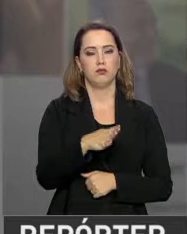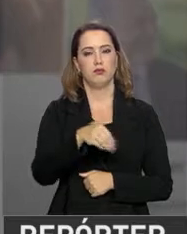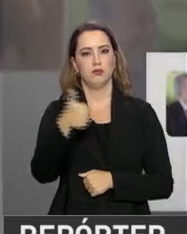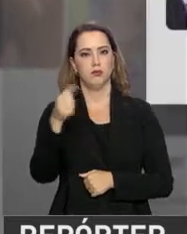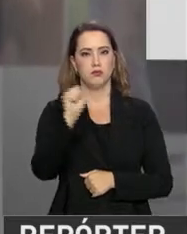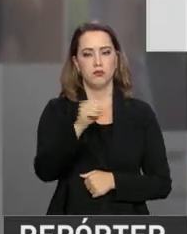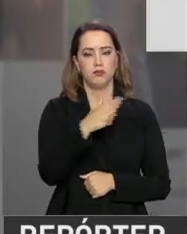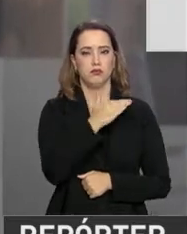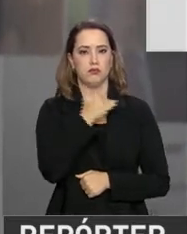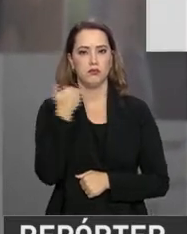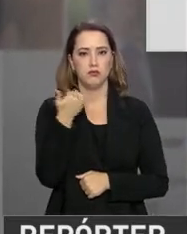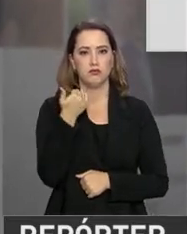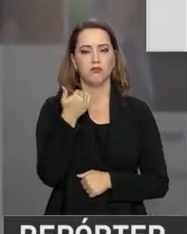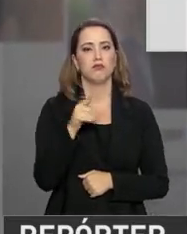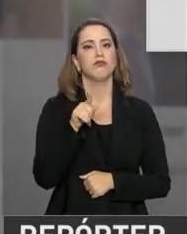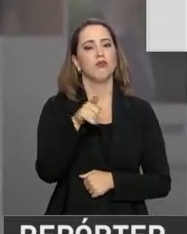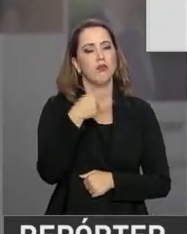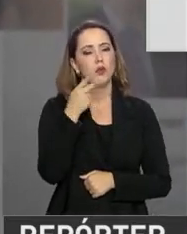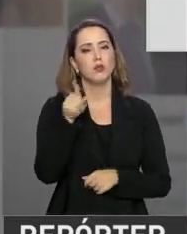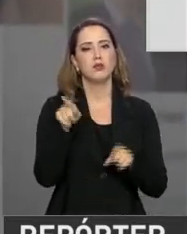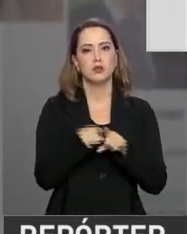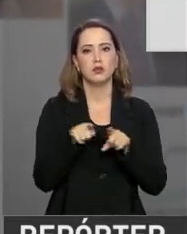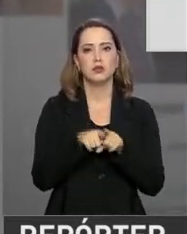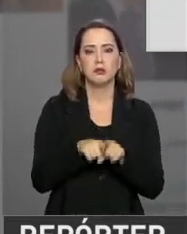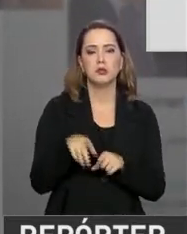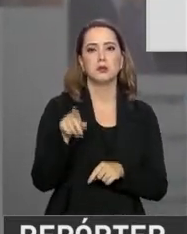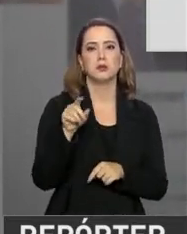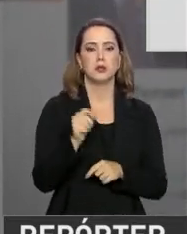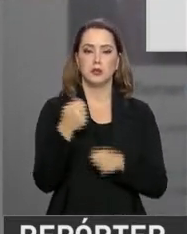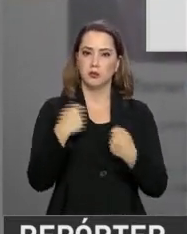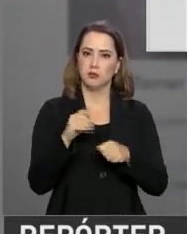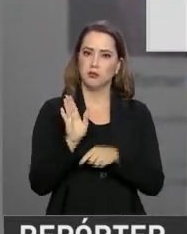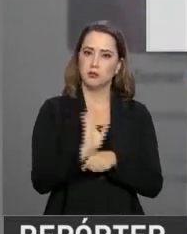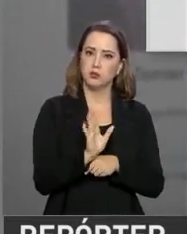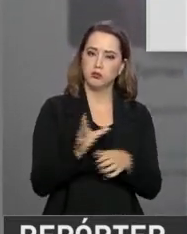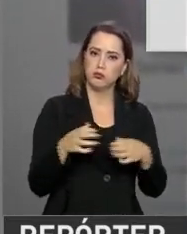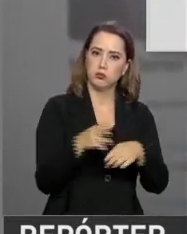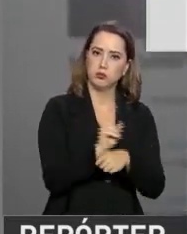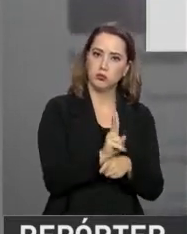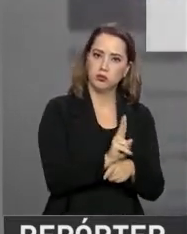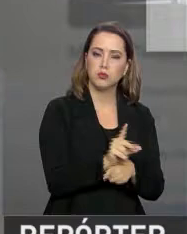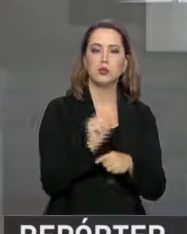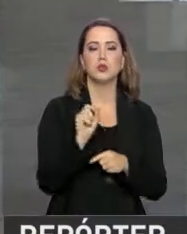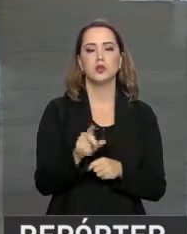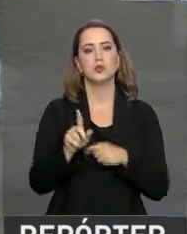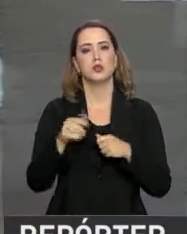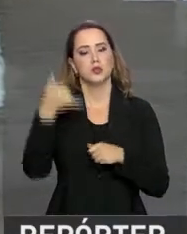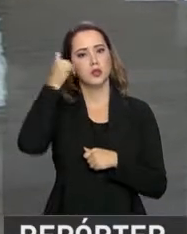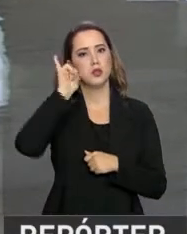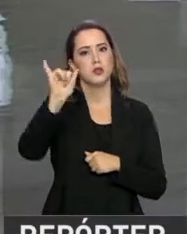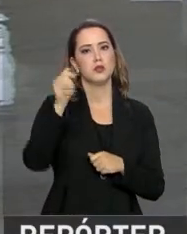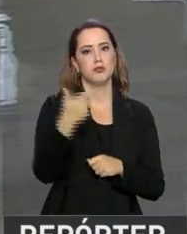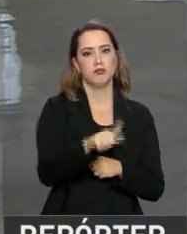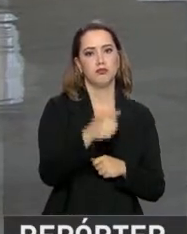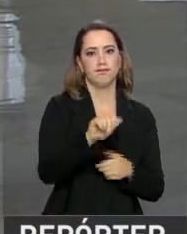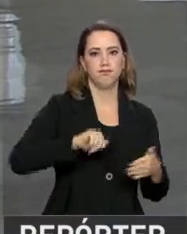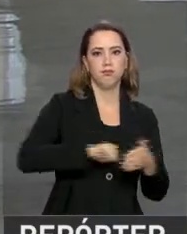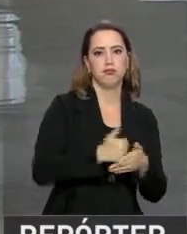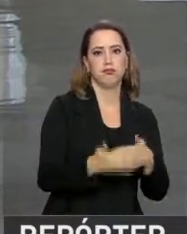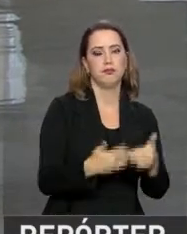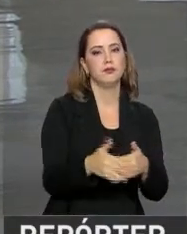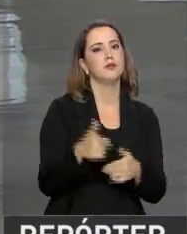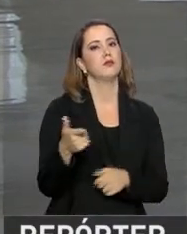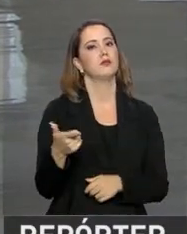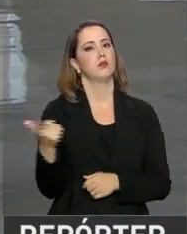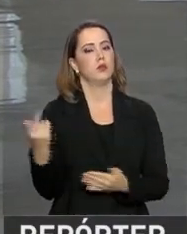de 18 pessoas. Temer disse ainda que vai chamar os órgãos de fiscalização para evitar que outras tragédias como essa se repitam.